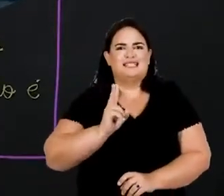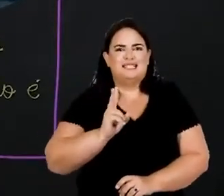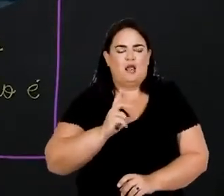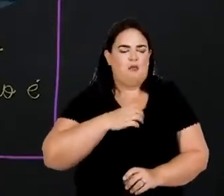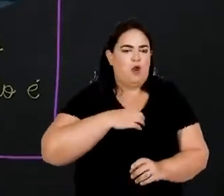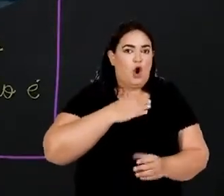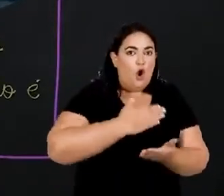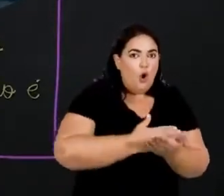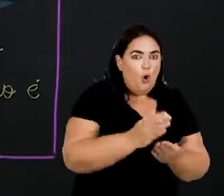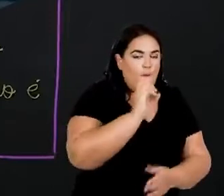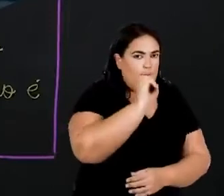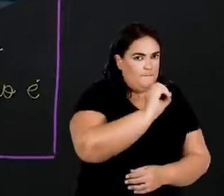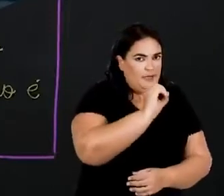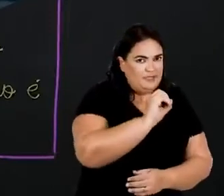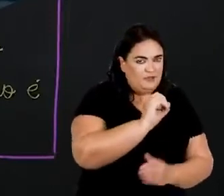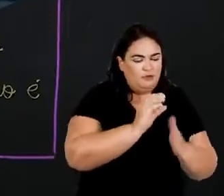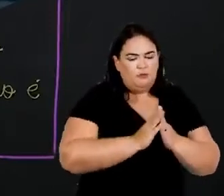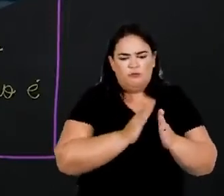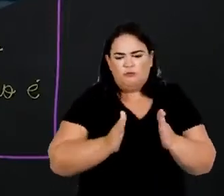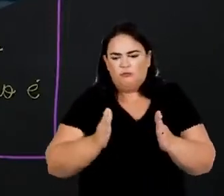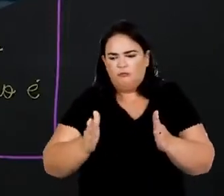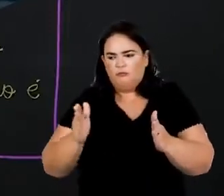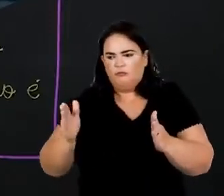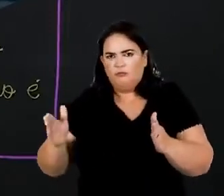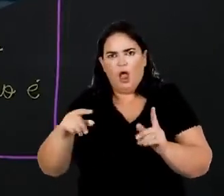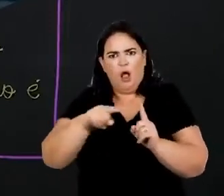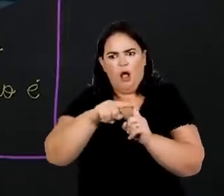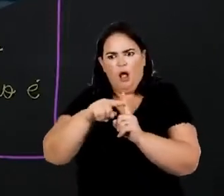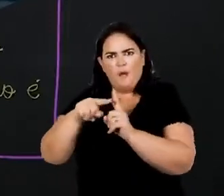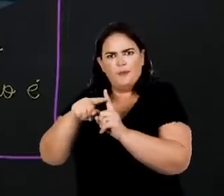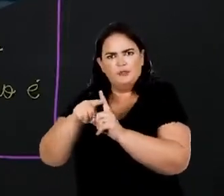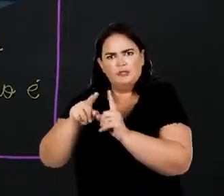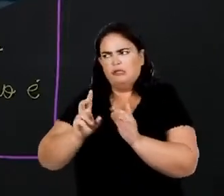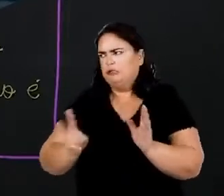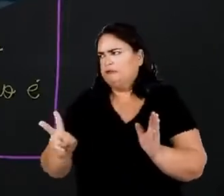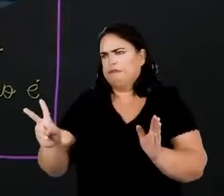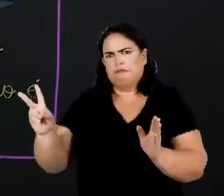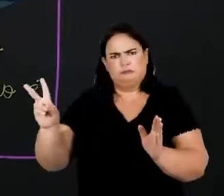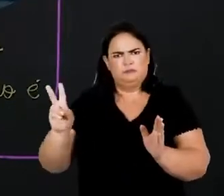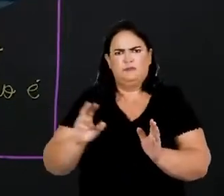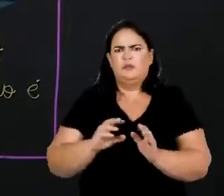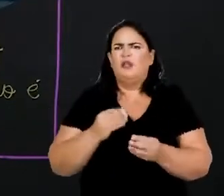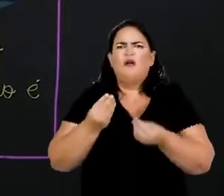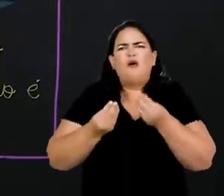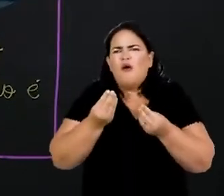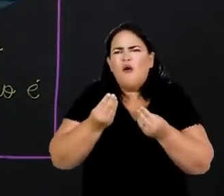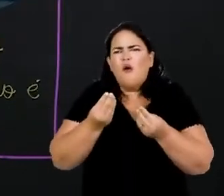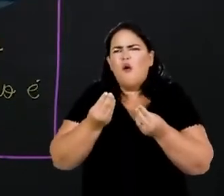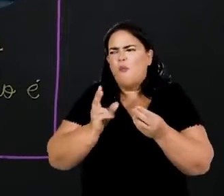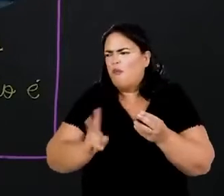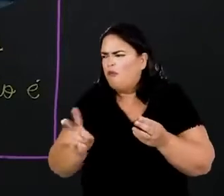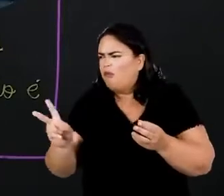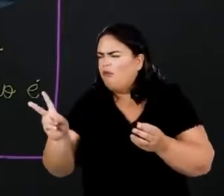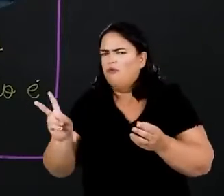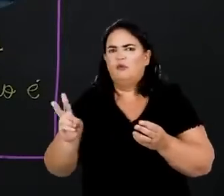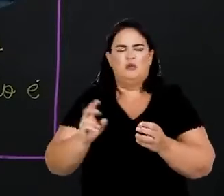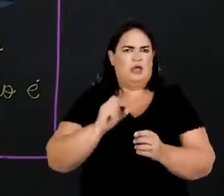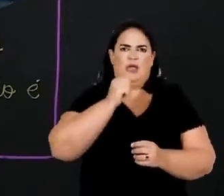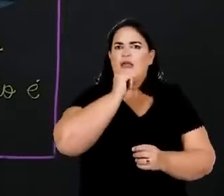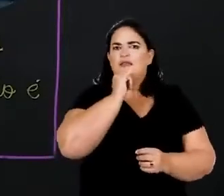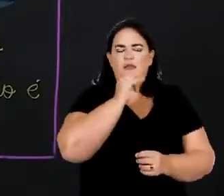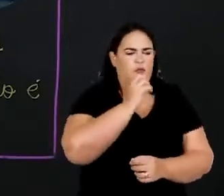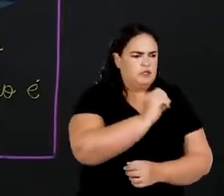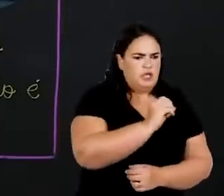eles começam a partir do zero e vão para os positivos no sentido infinito como assim sentido infinito eu tenho 0